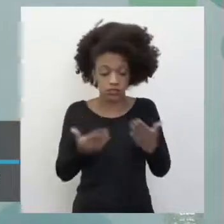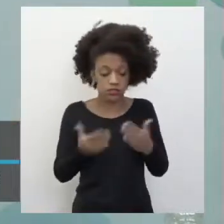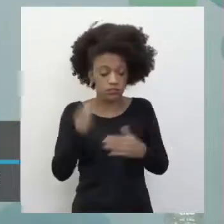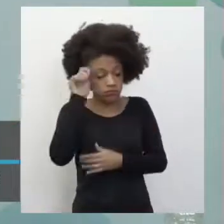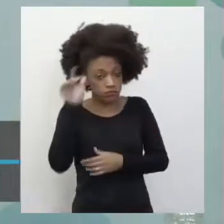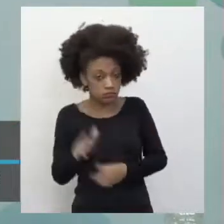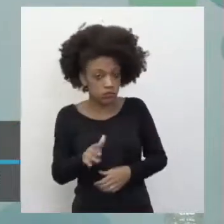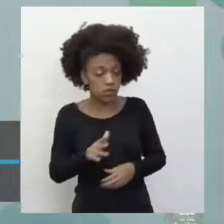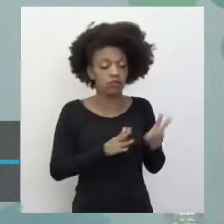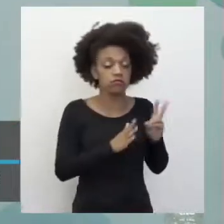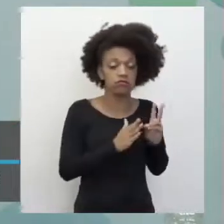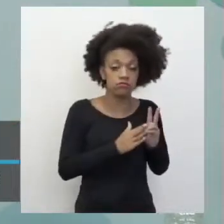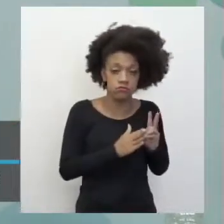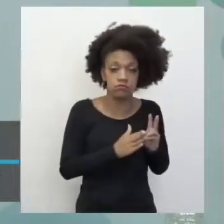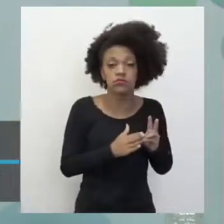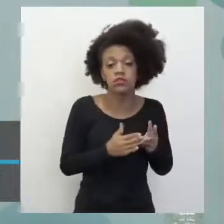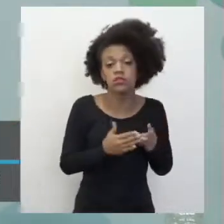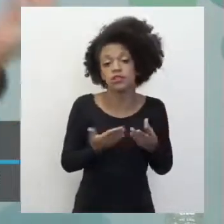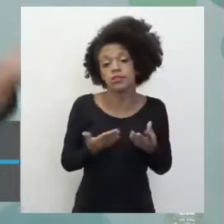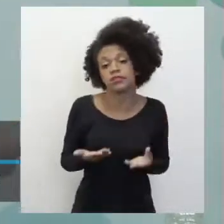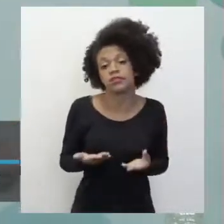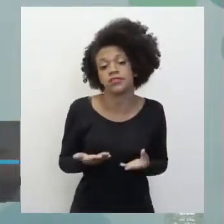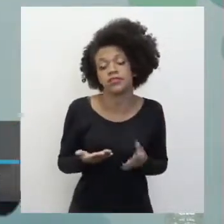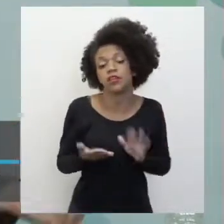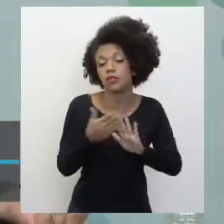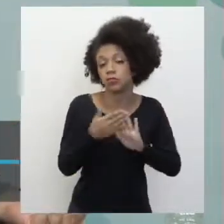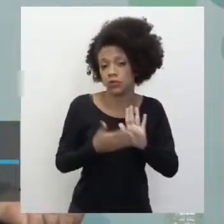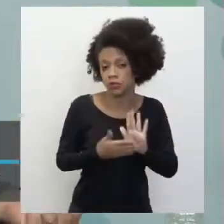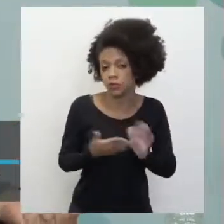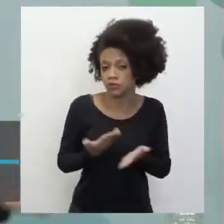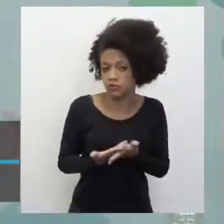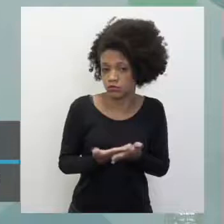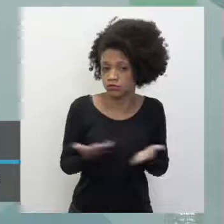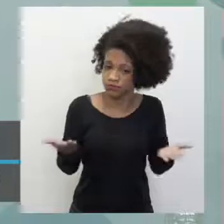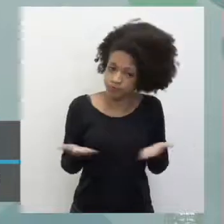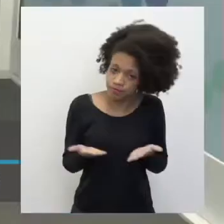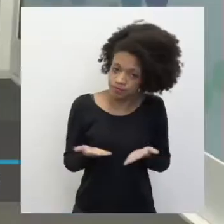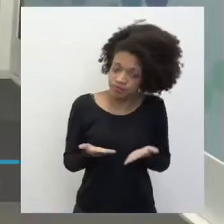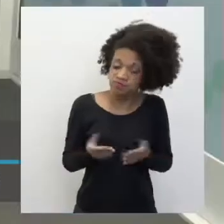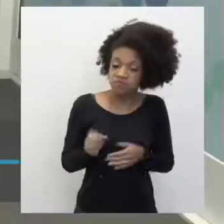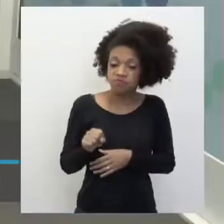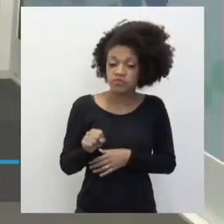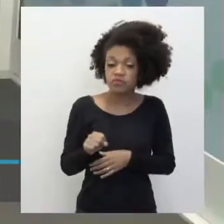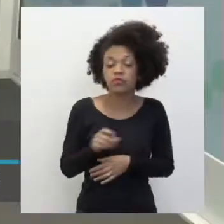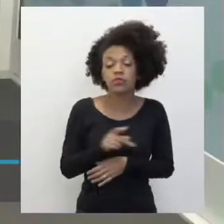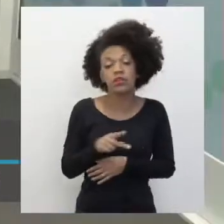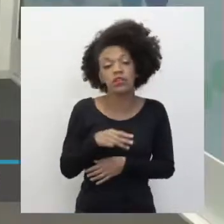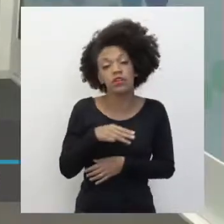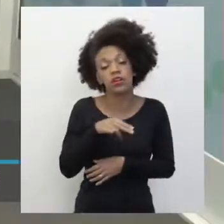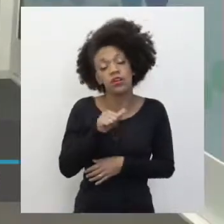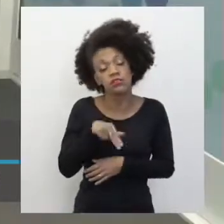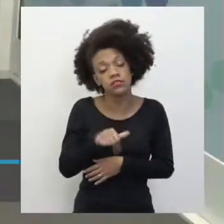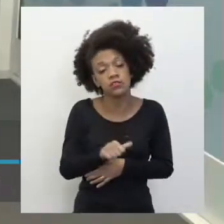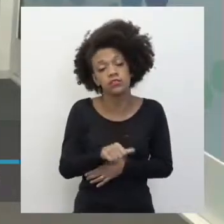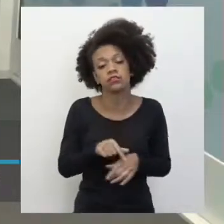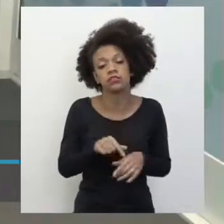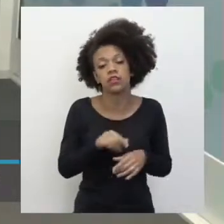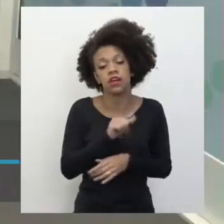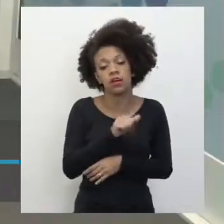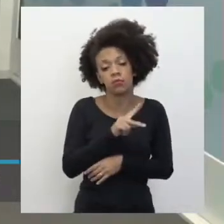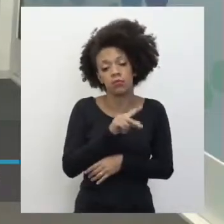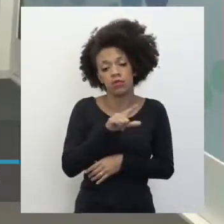africanos e indígenas, né? Essa que é a proposta da aula de hoje, né? Não, tá bom, e a Ana Maria também colocou. Apólogo,